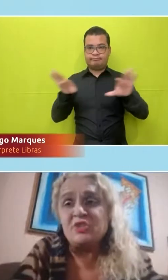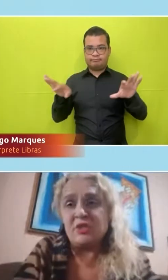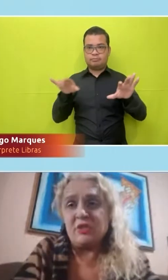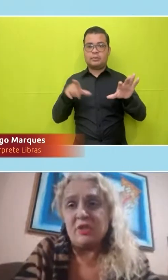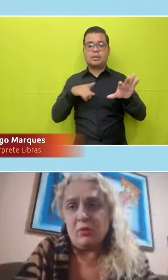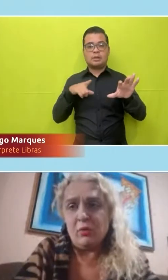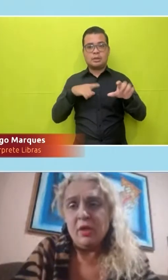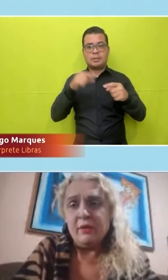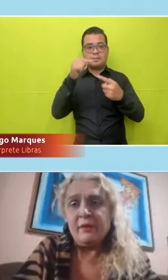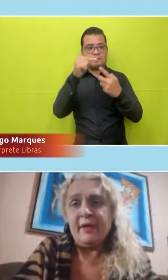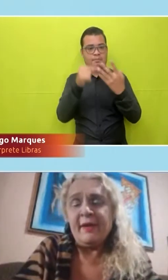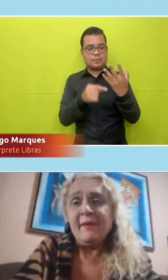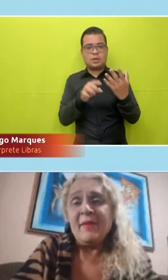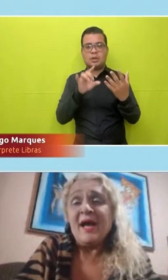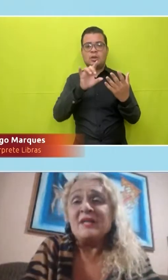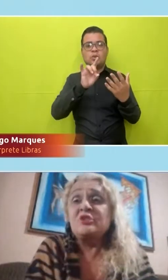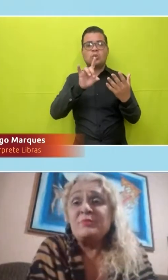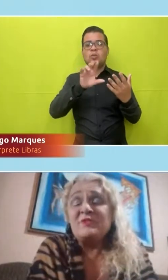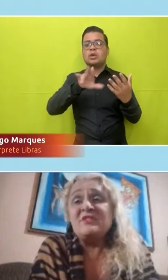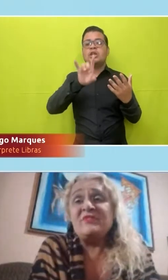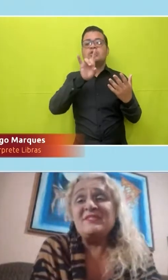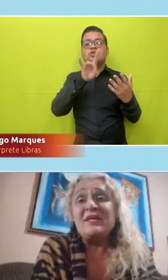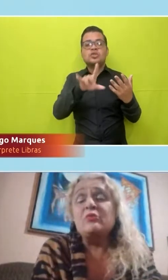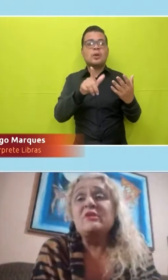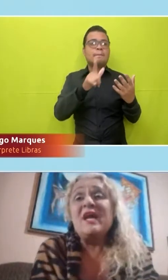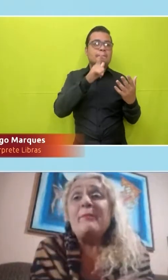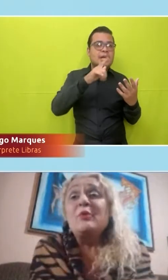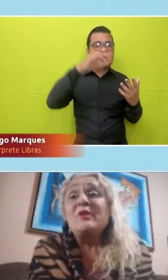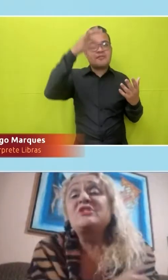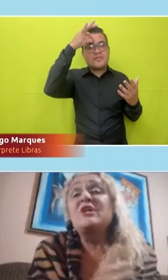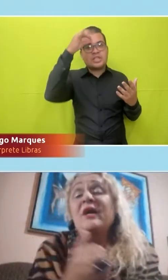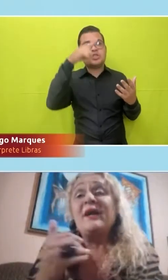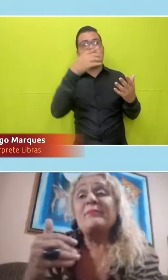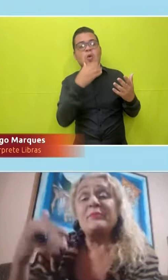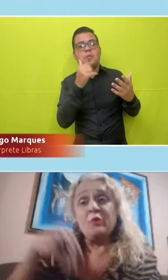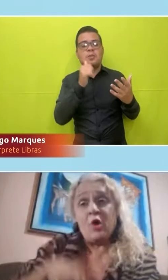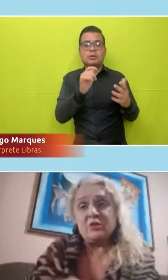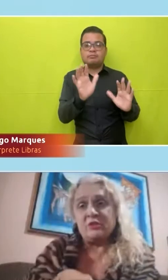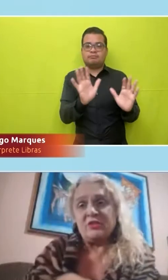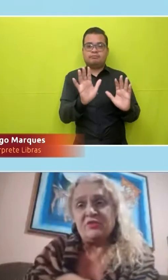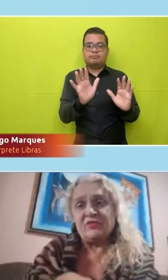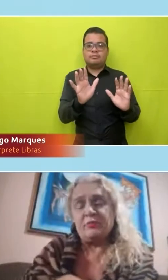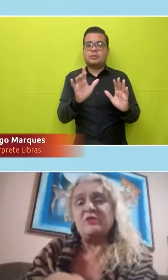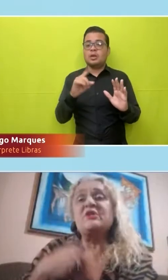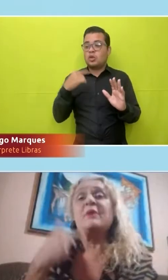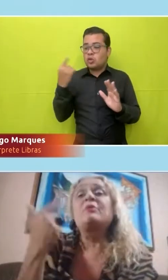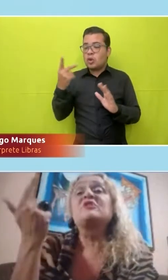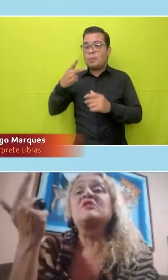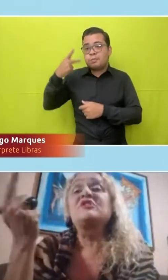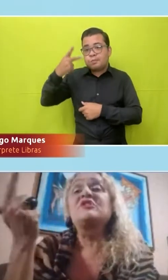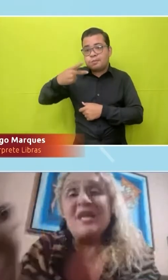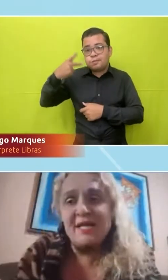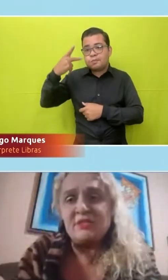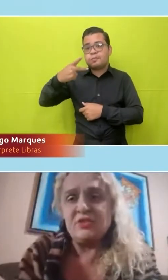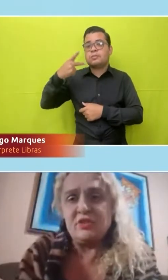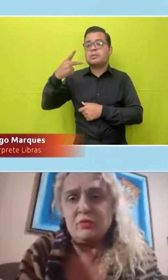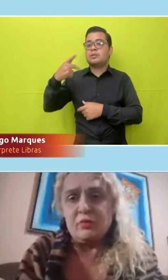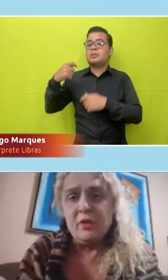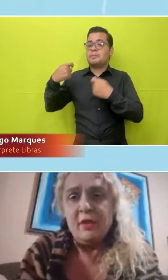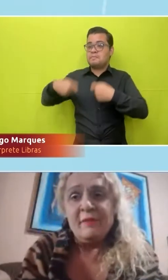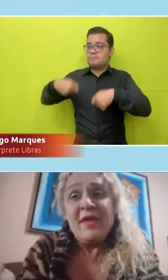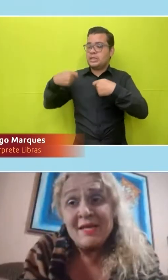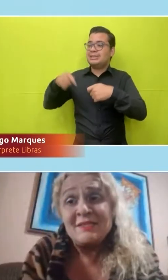identidade genital, né? A gente precisa fazer com que a política, nós, da ativista política, a política chegue a esse